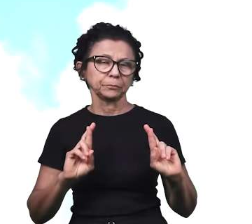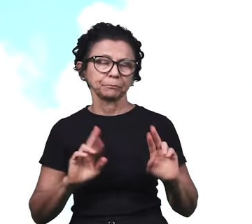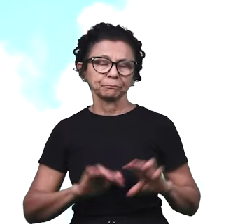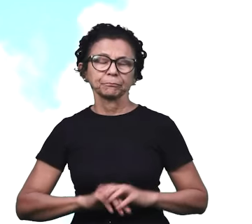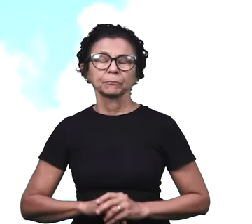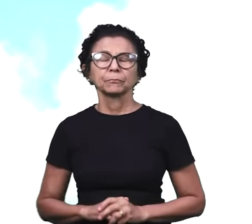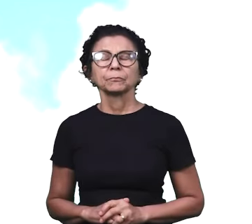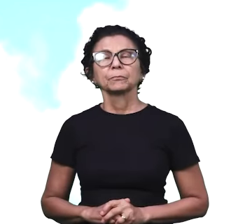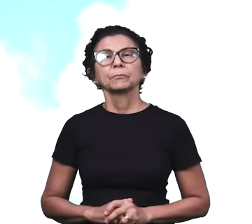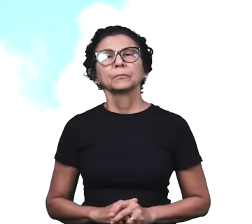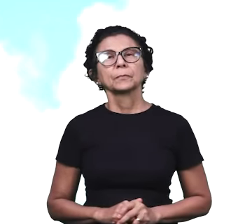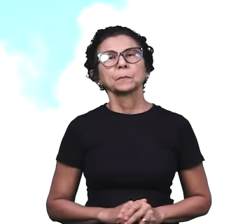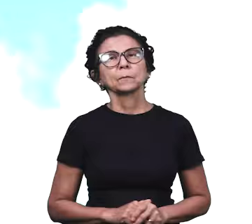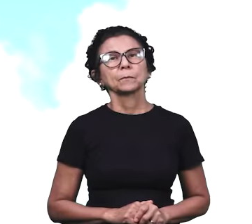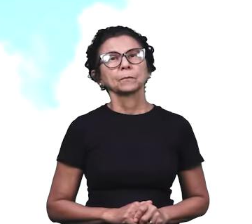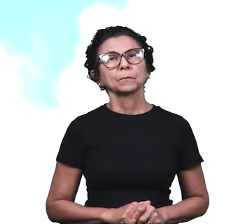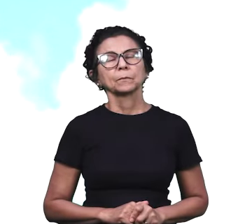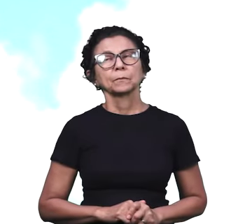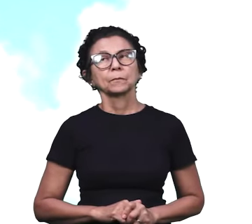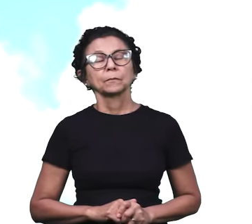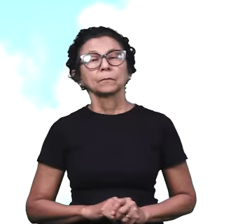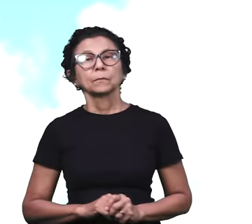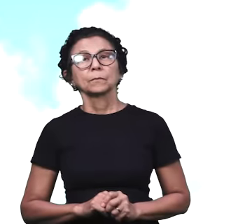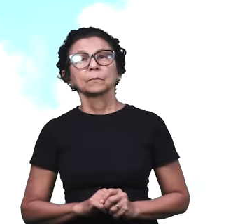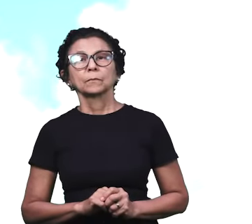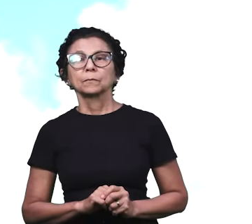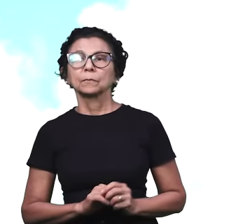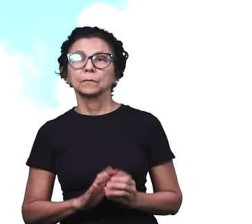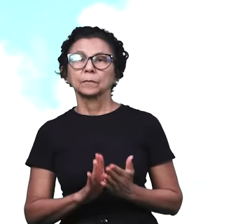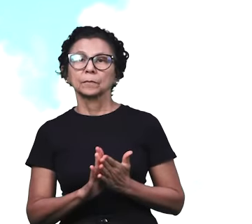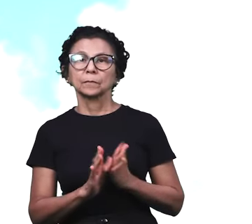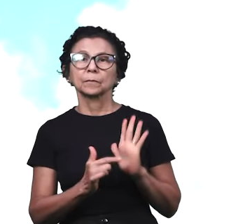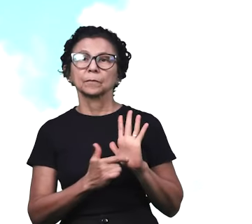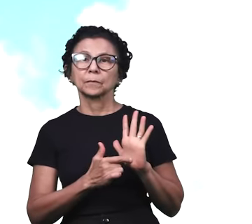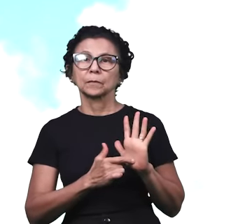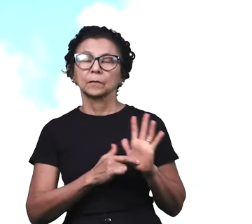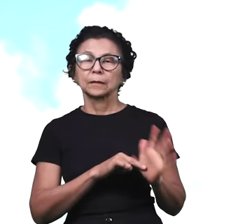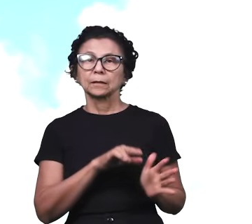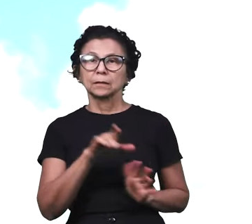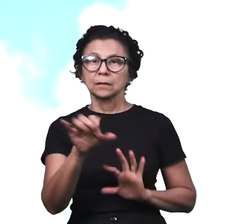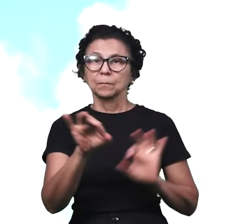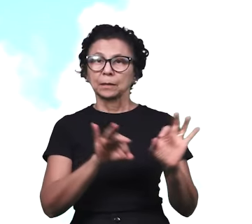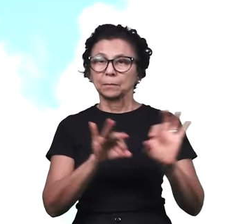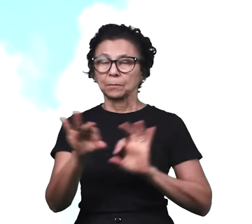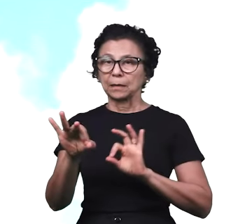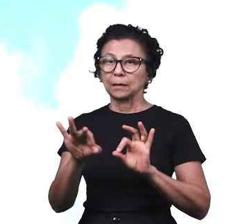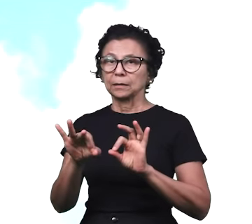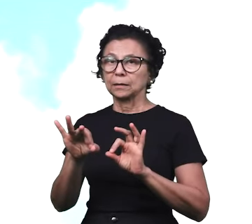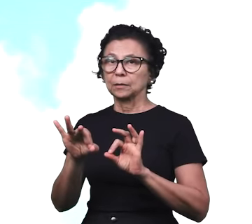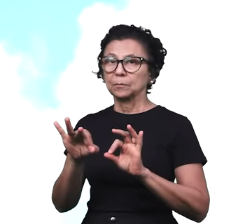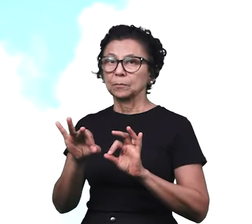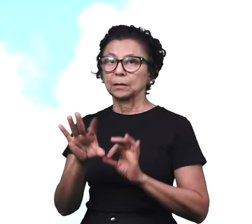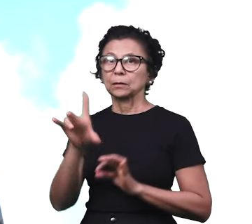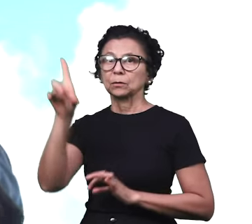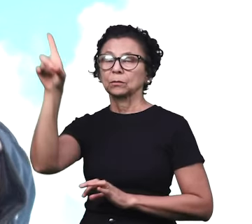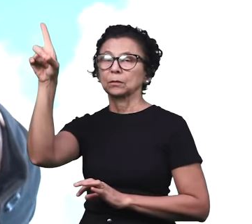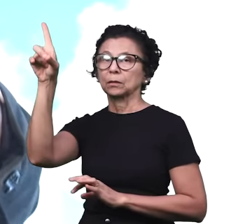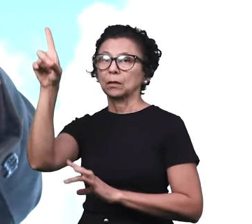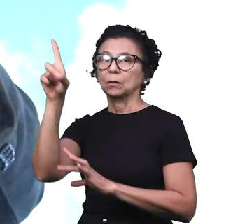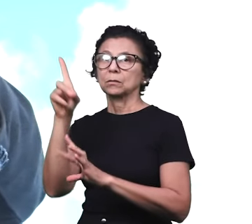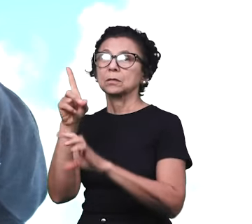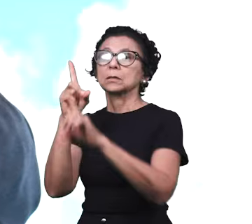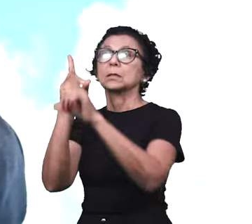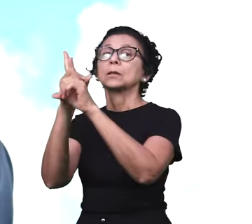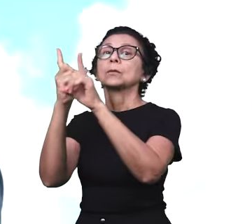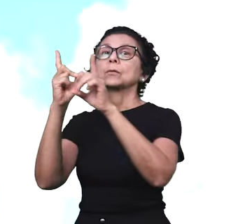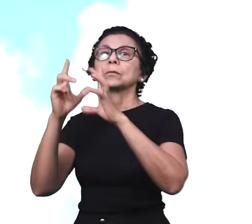a palavra é assim, prepara-te para encontrar com o teu Deus. Ele está falando todo varão que é pessoal. Você